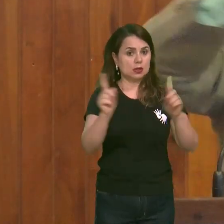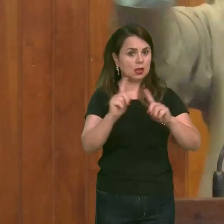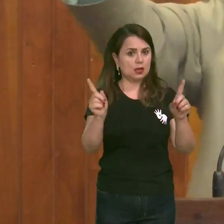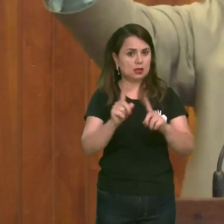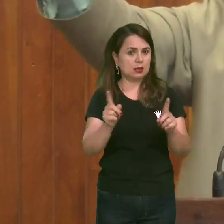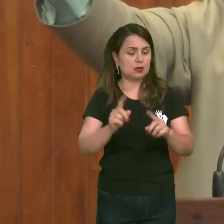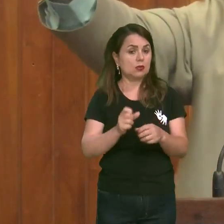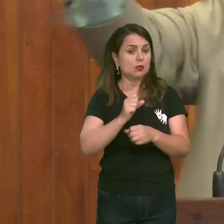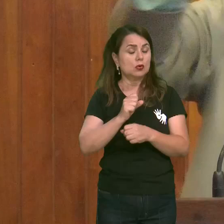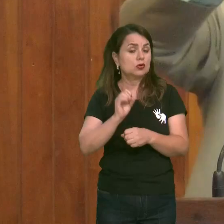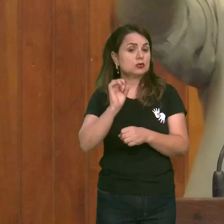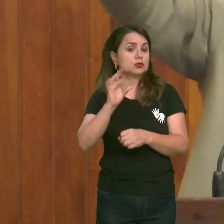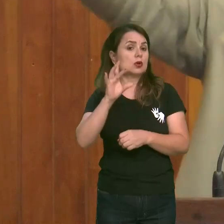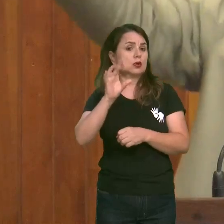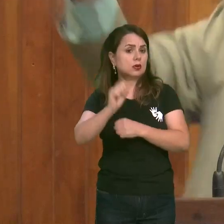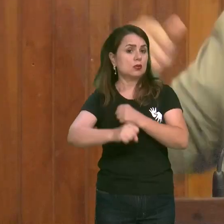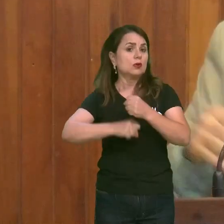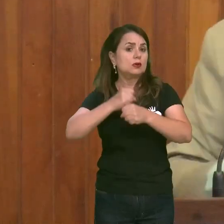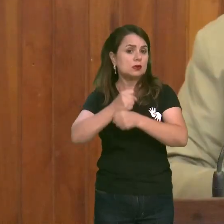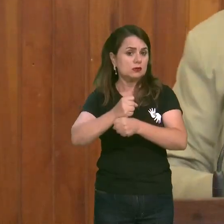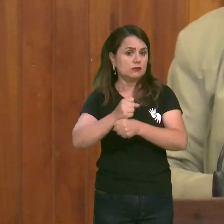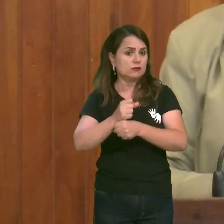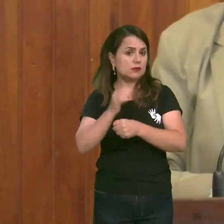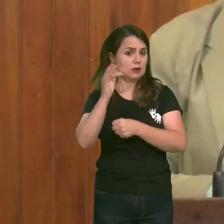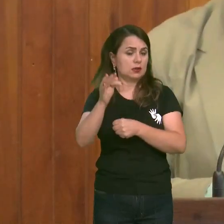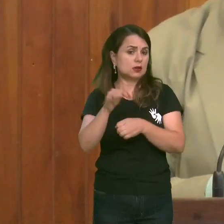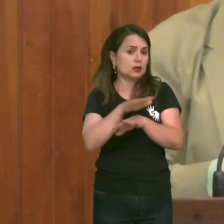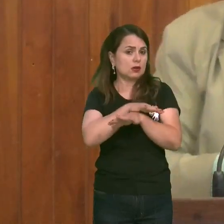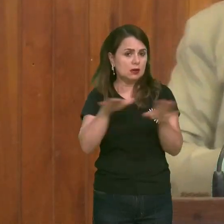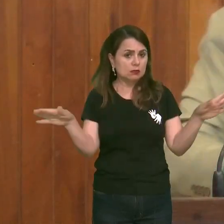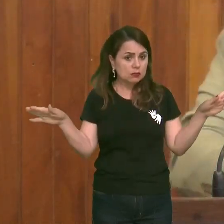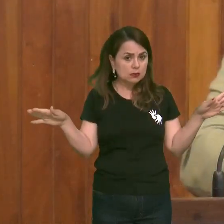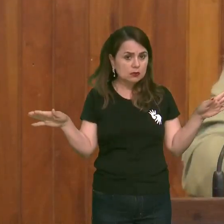2024 não conta no calendário já é eleição